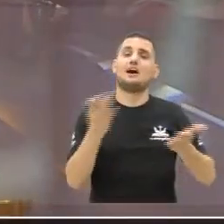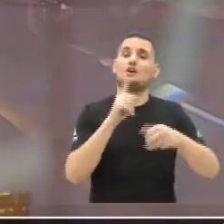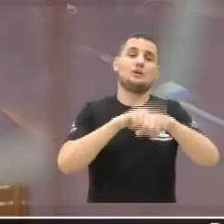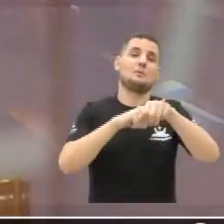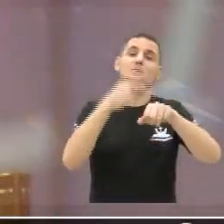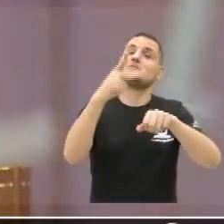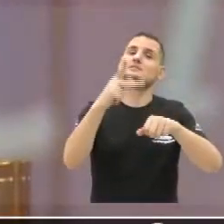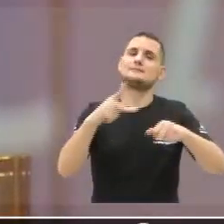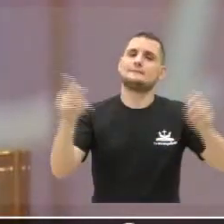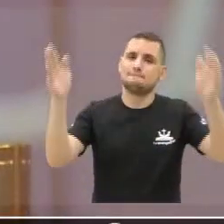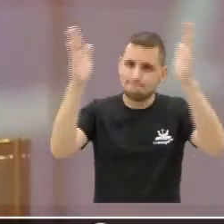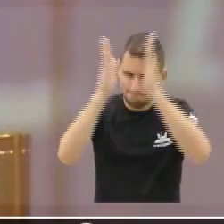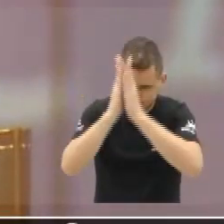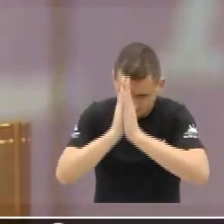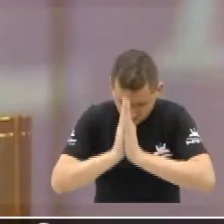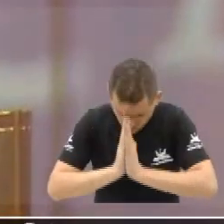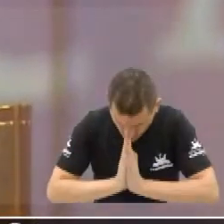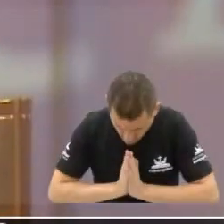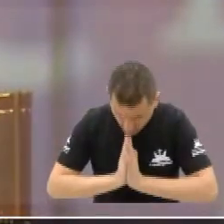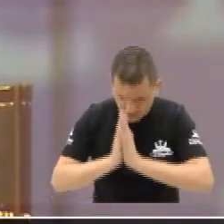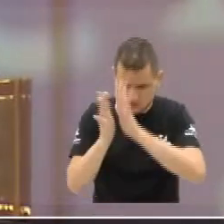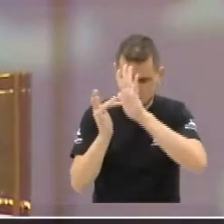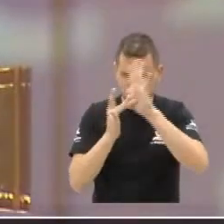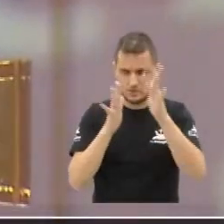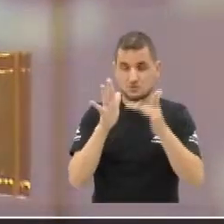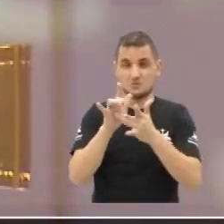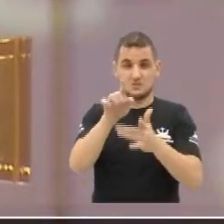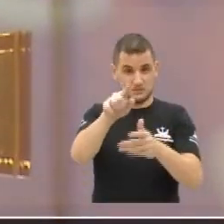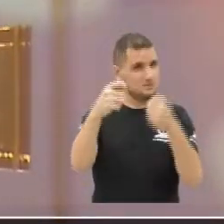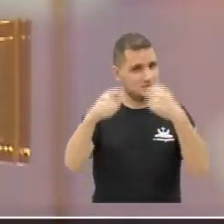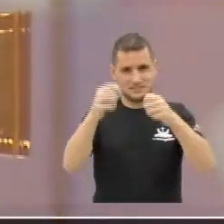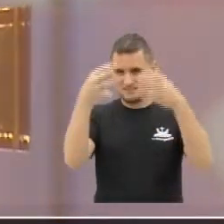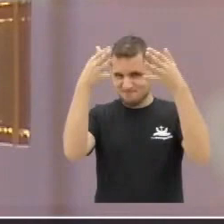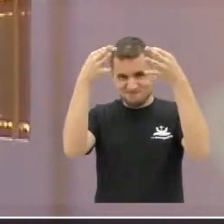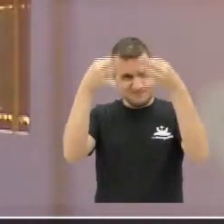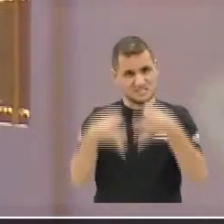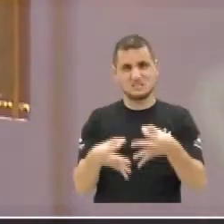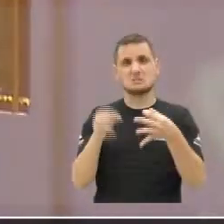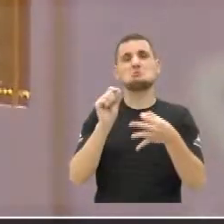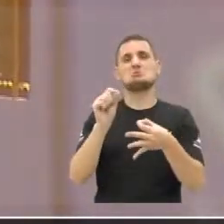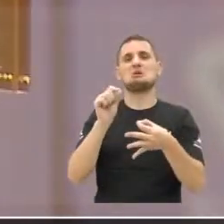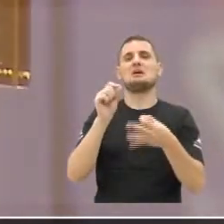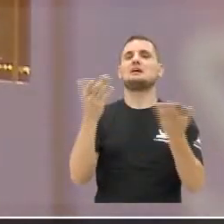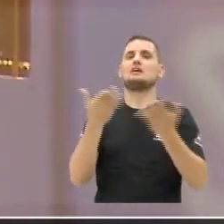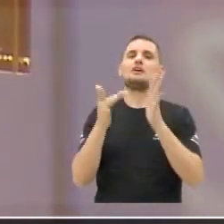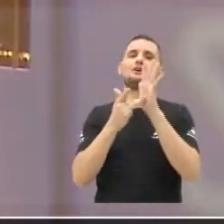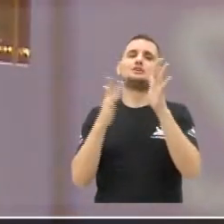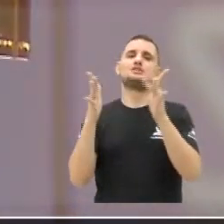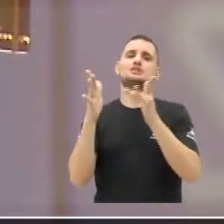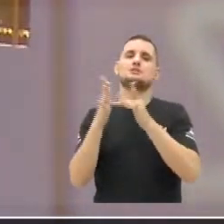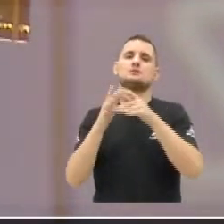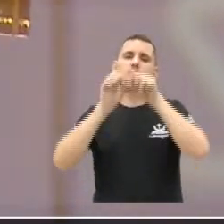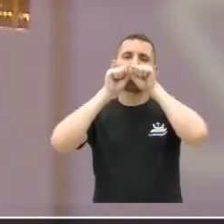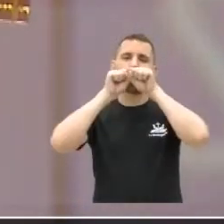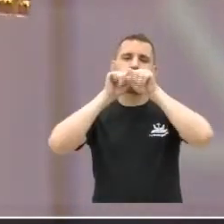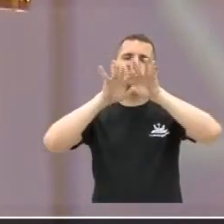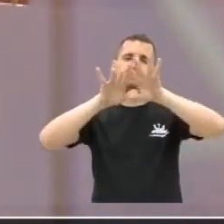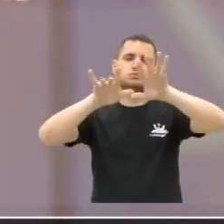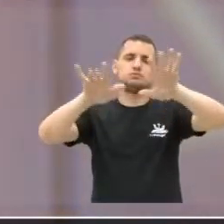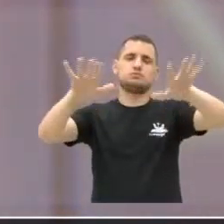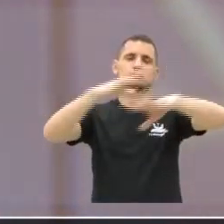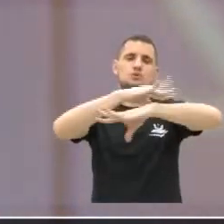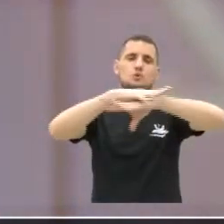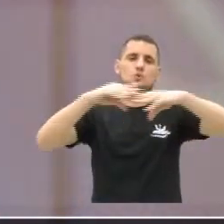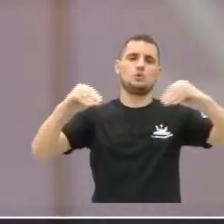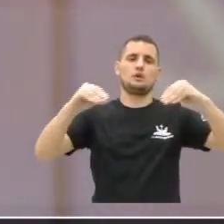Senhor e tenha certeza de que dele agora sairá cura e libertação para a sua vida.